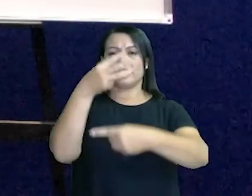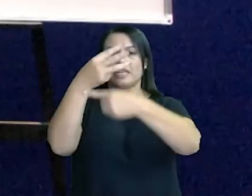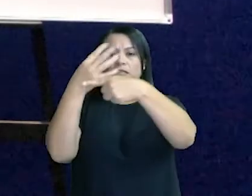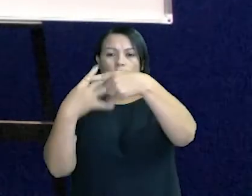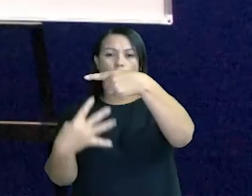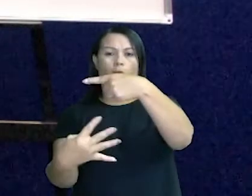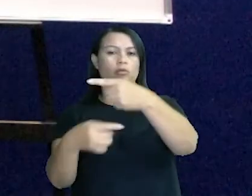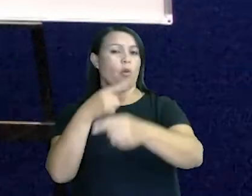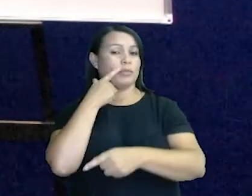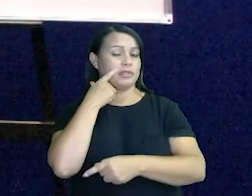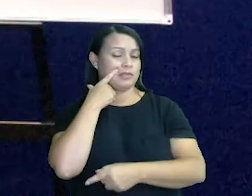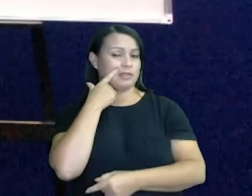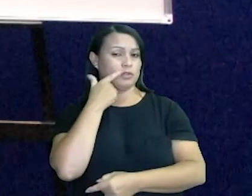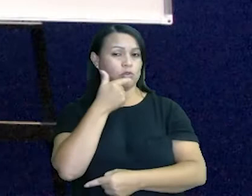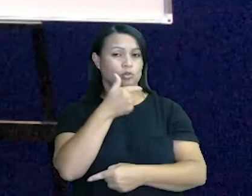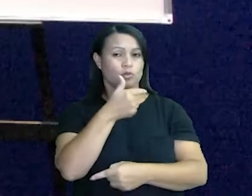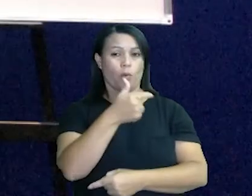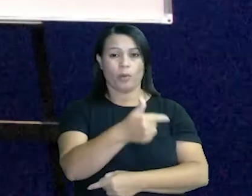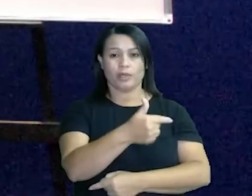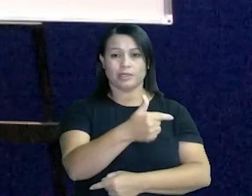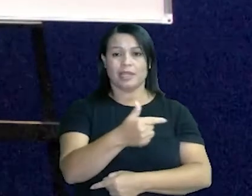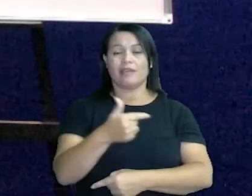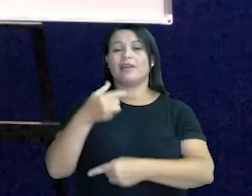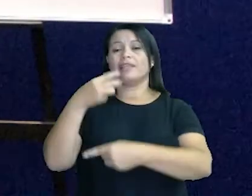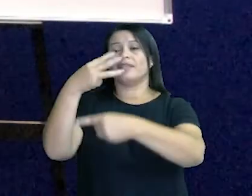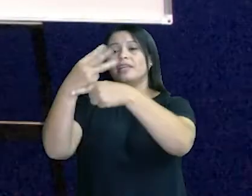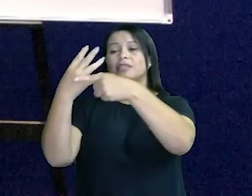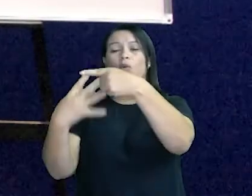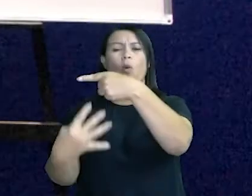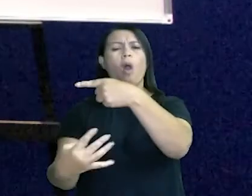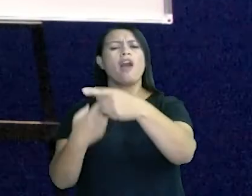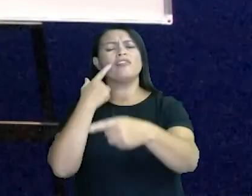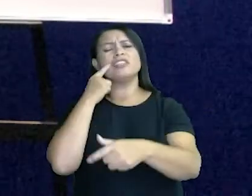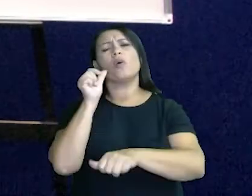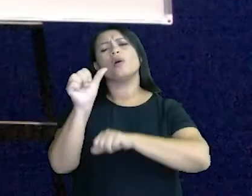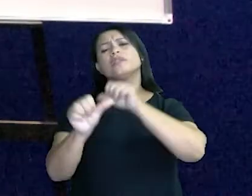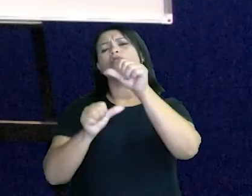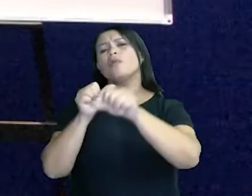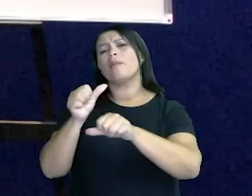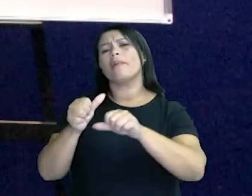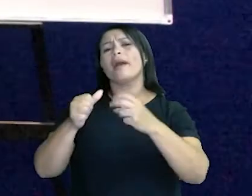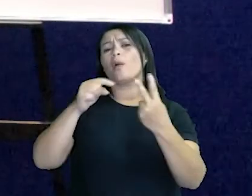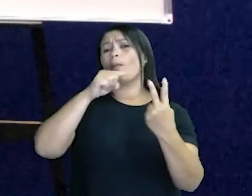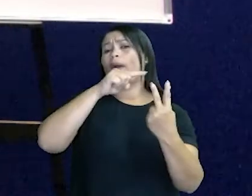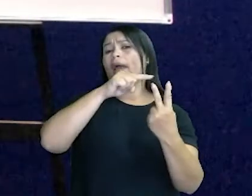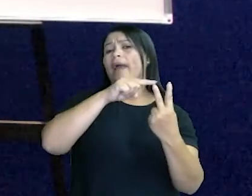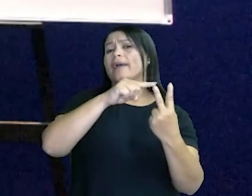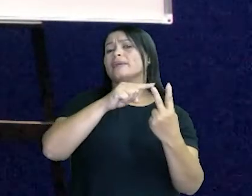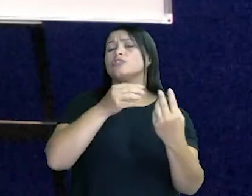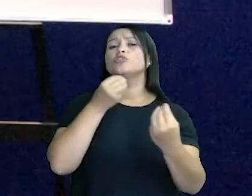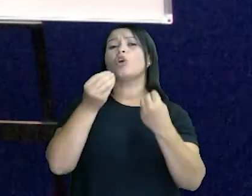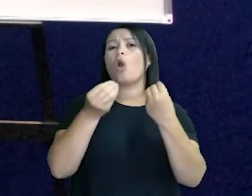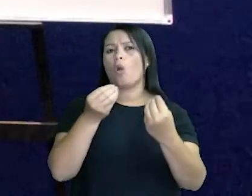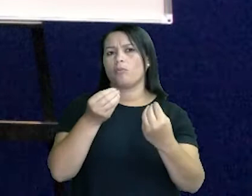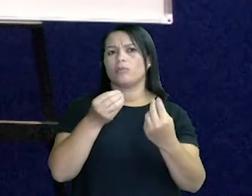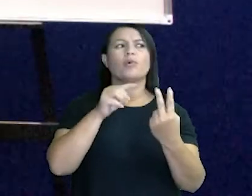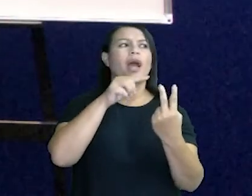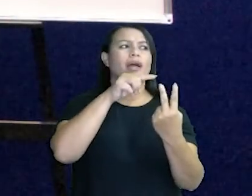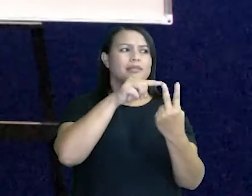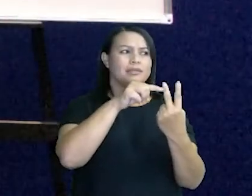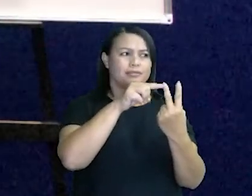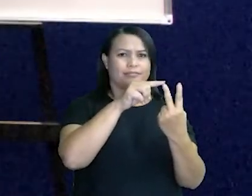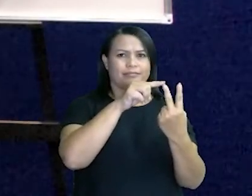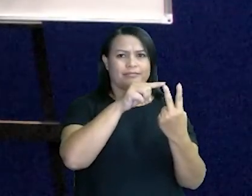certo 2 elevado a 3 quartos quer que eu faço se eu quero transformar em uma raiz eu vou colocar o sinal da